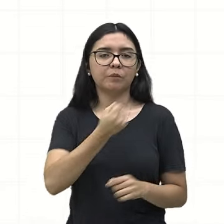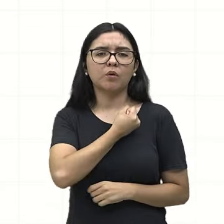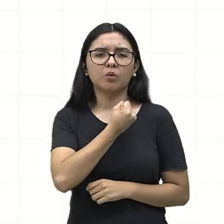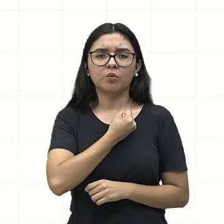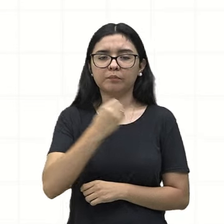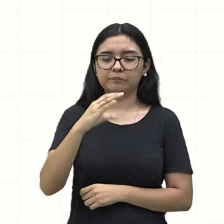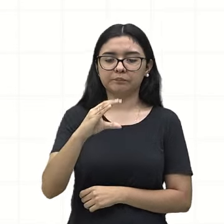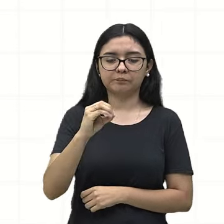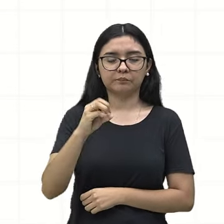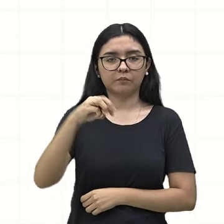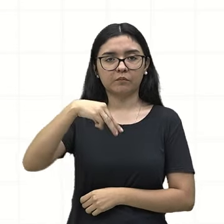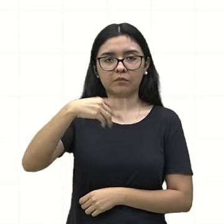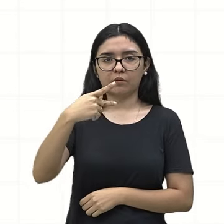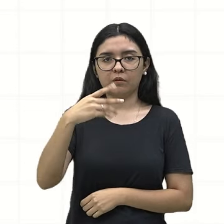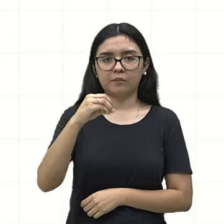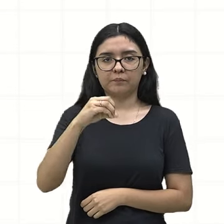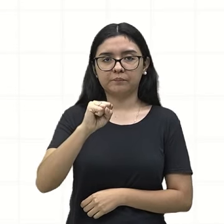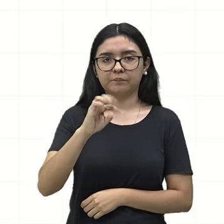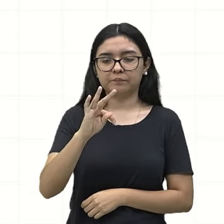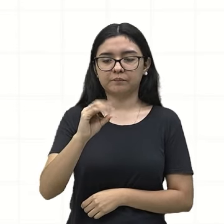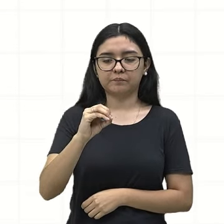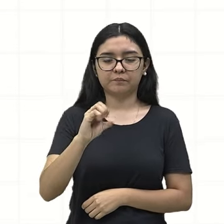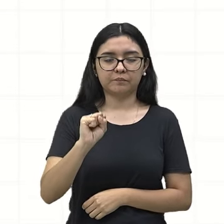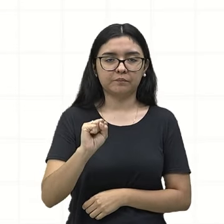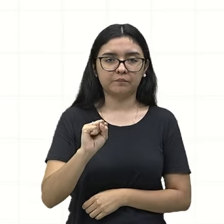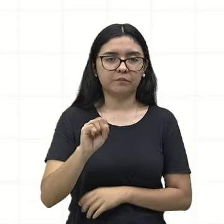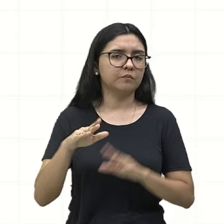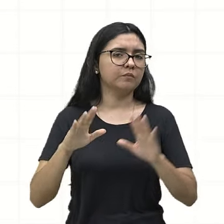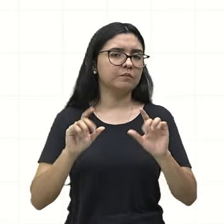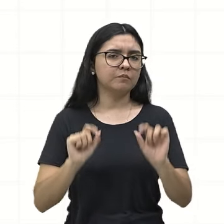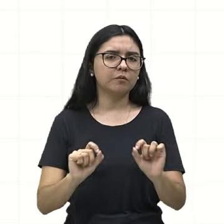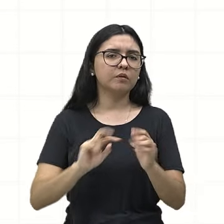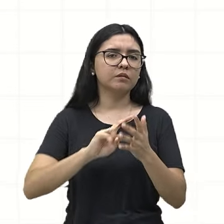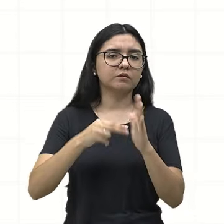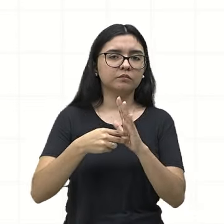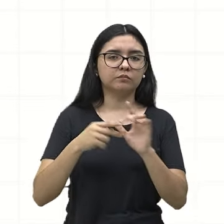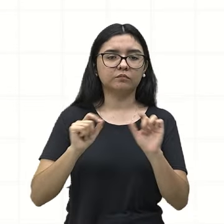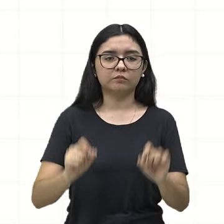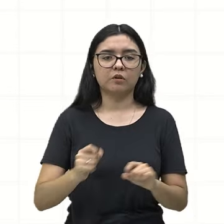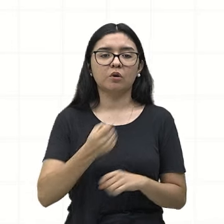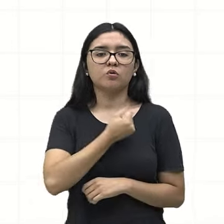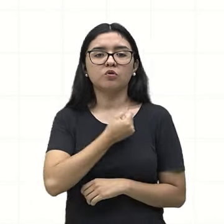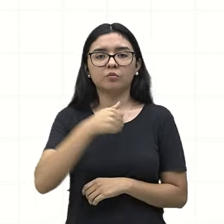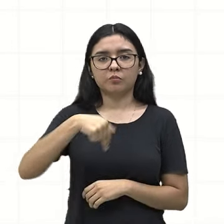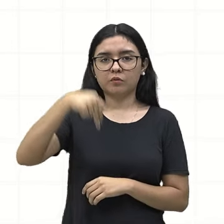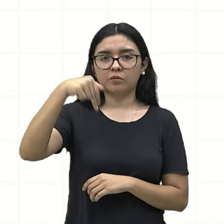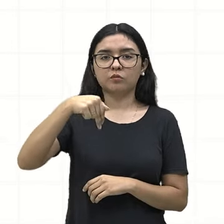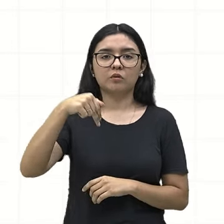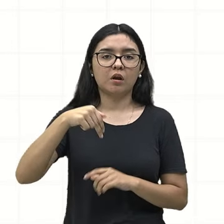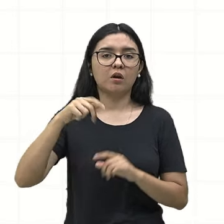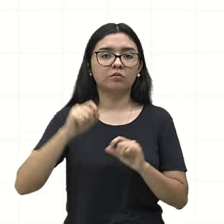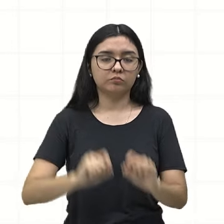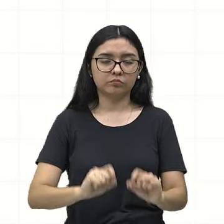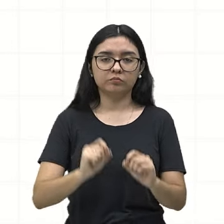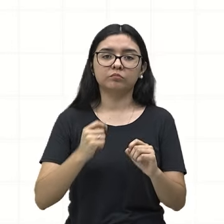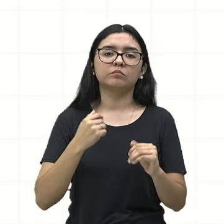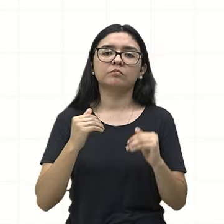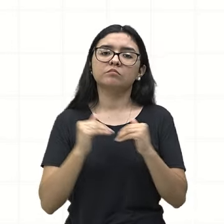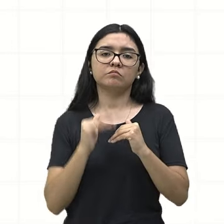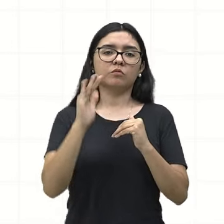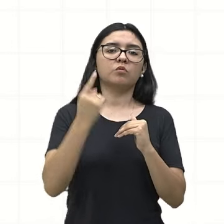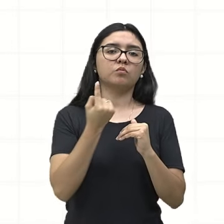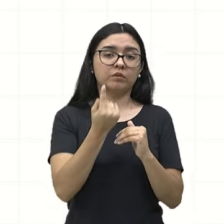número composto? Pessoal, os números compostos são os números naturais maiores do que 1, que tem mais de